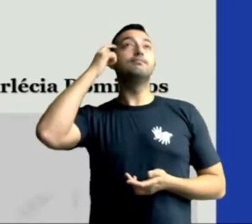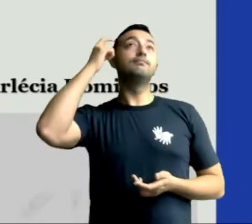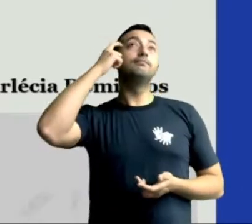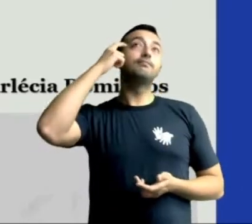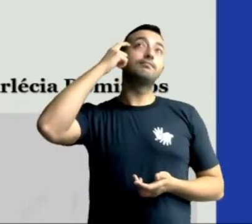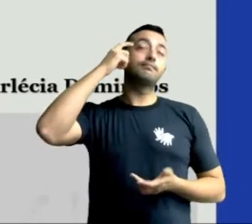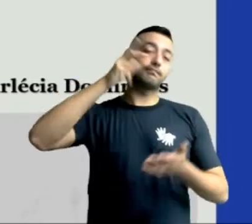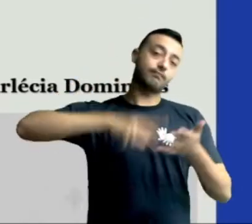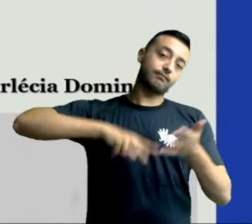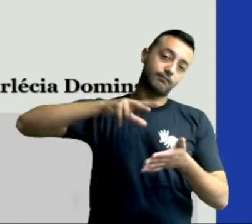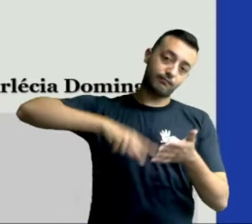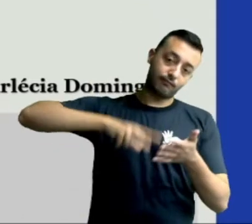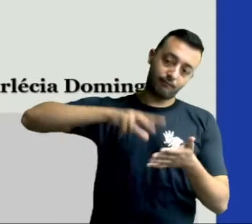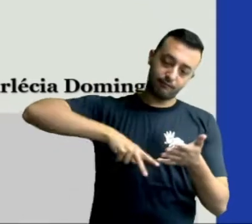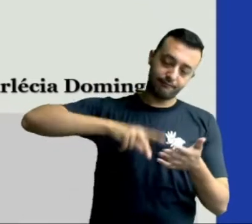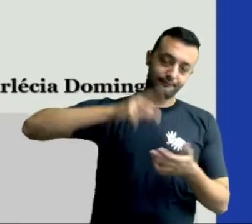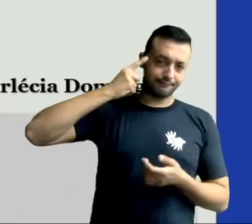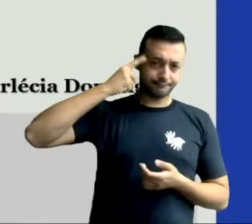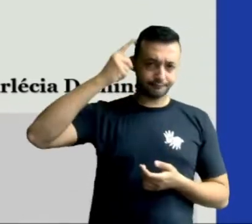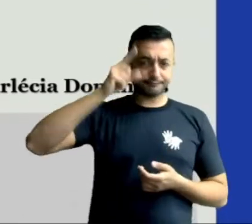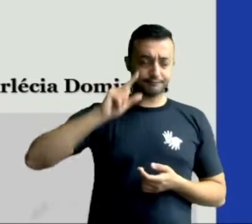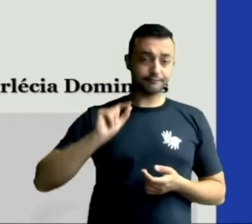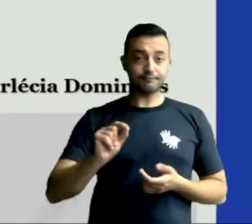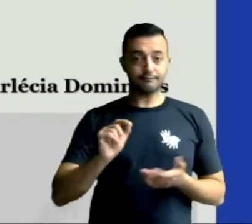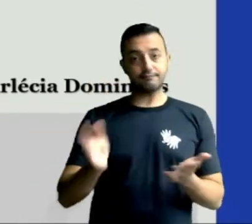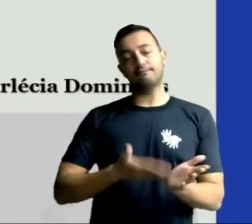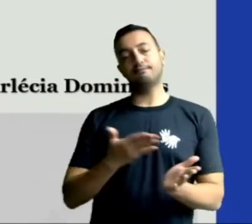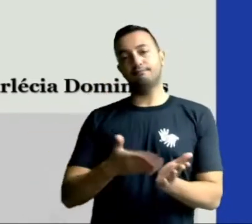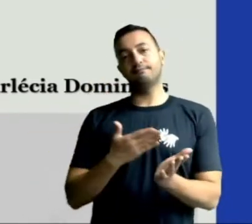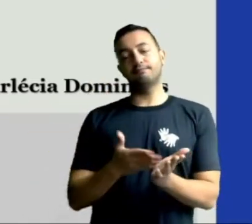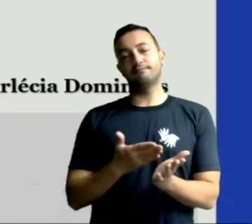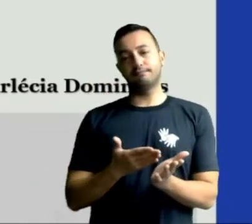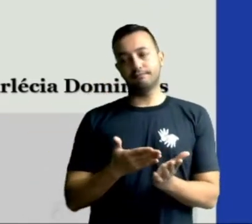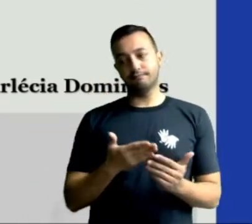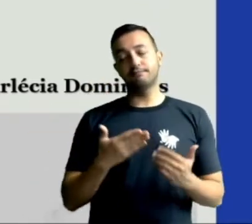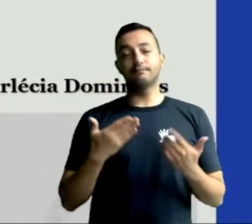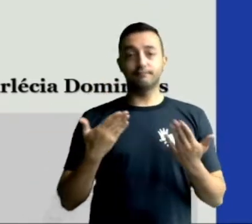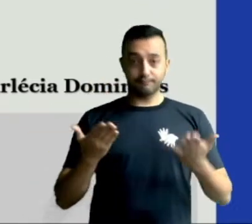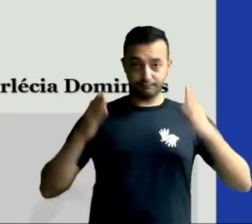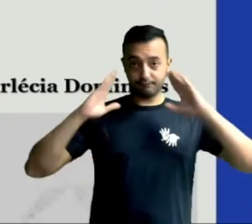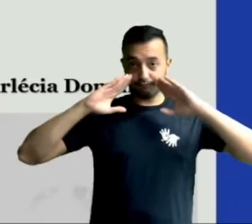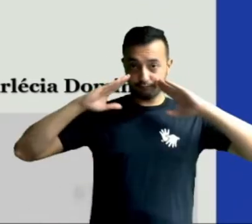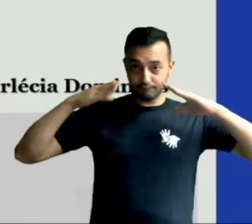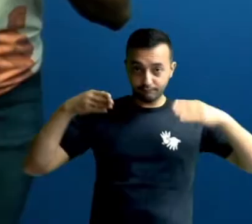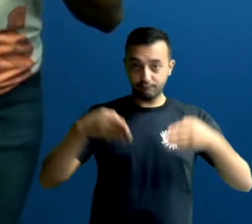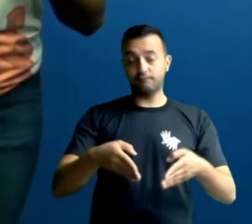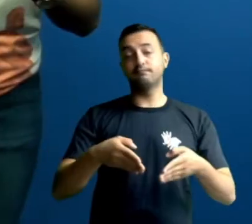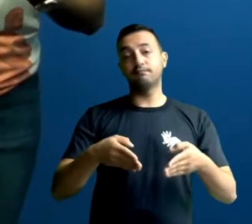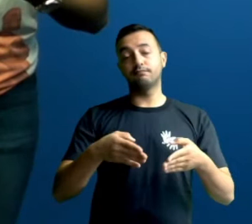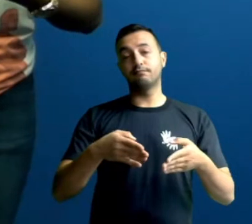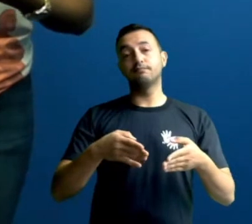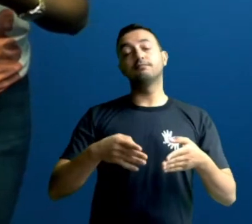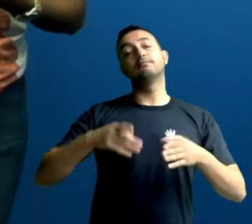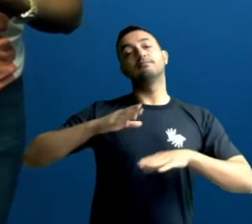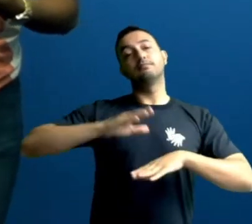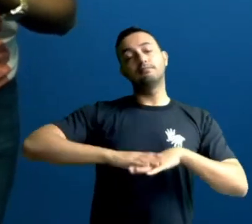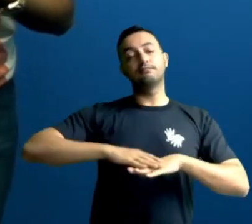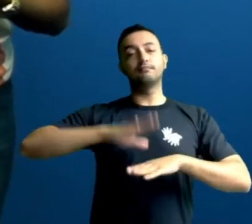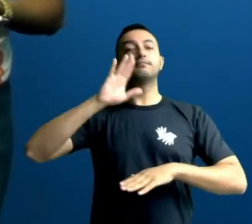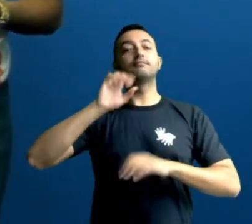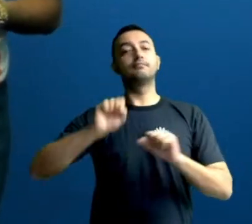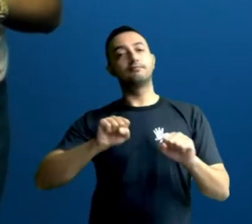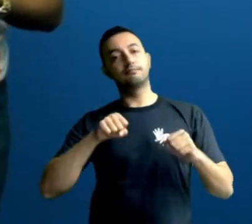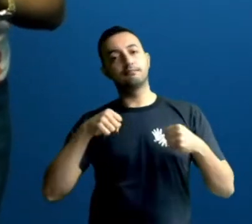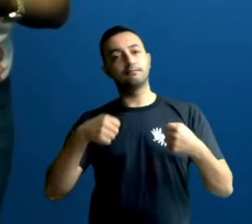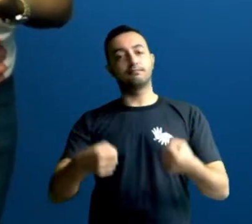em leitura, a gente lembra sempre de livros. Então, o foco é fazer o máximo possível